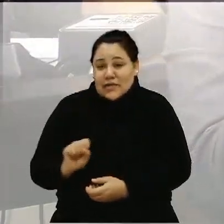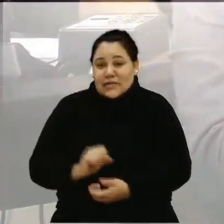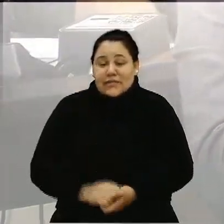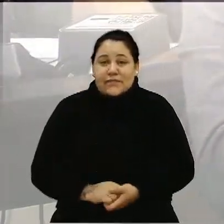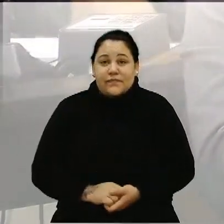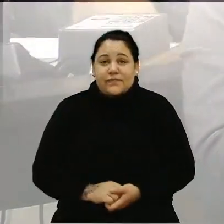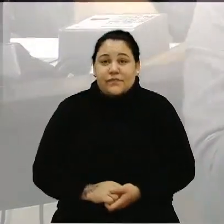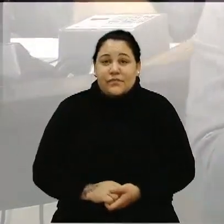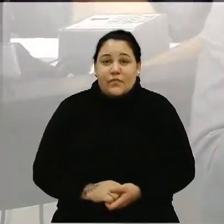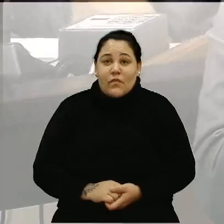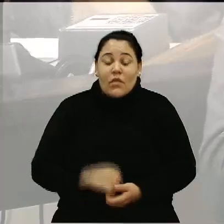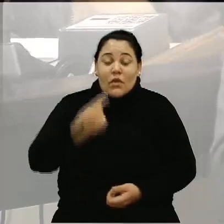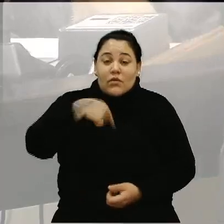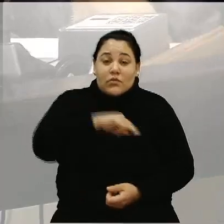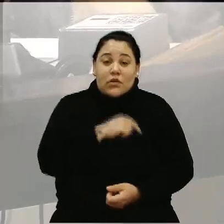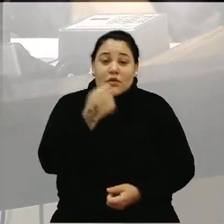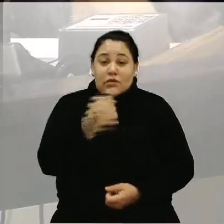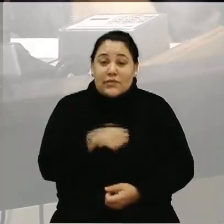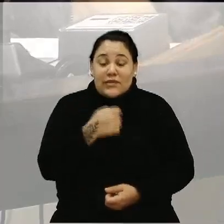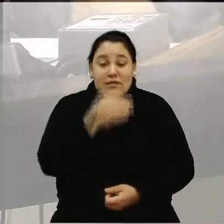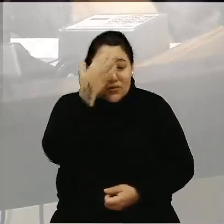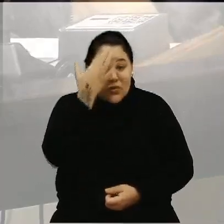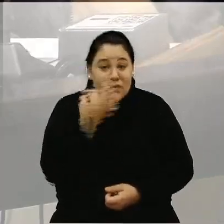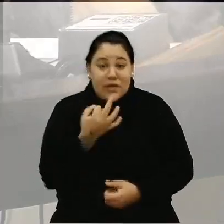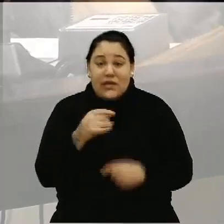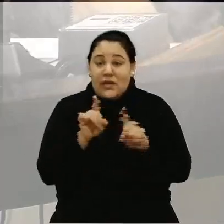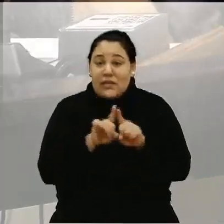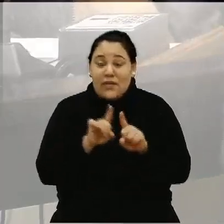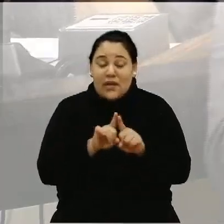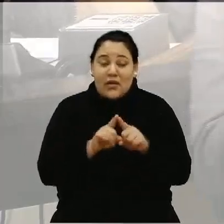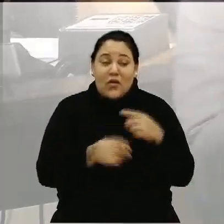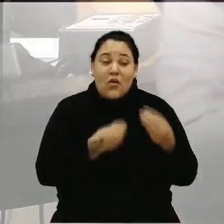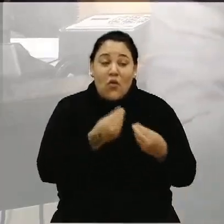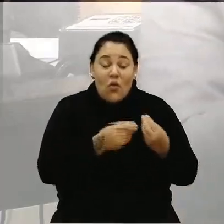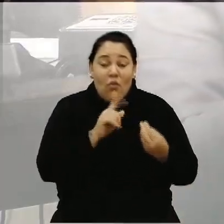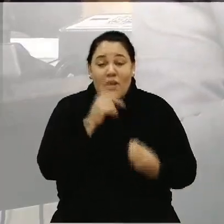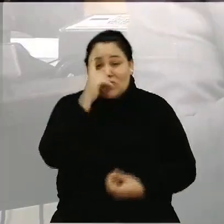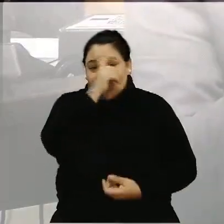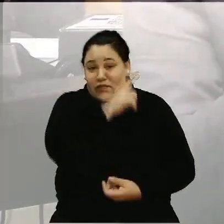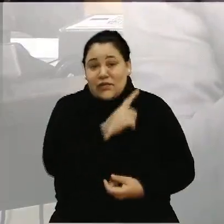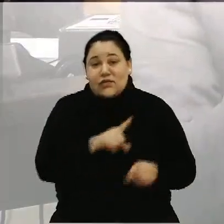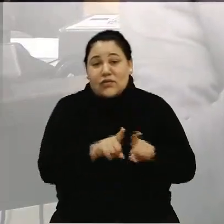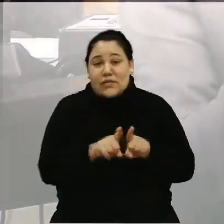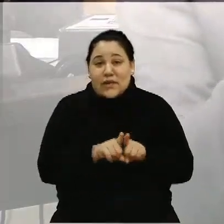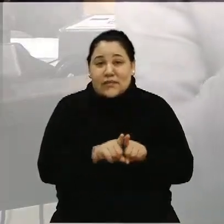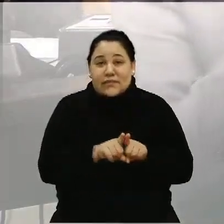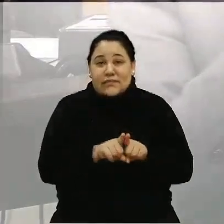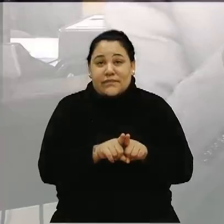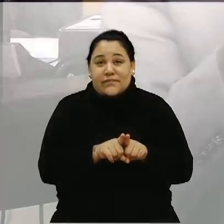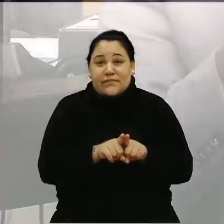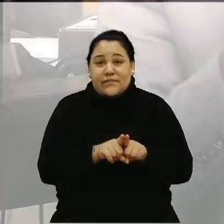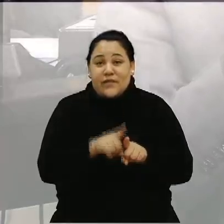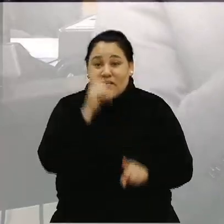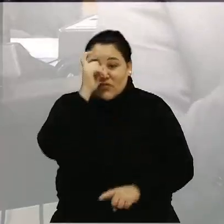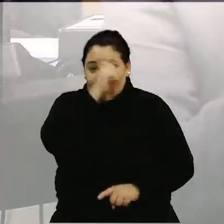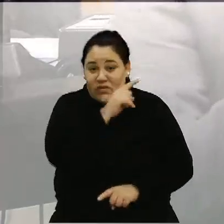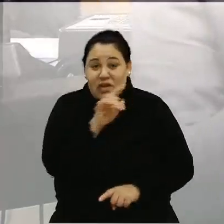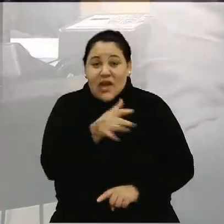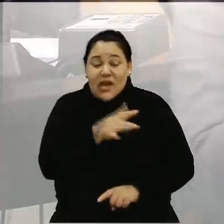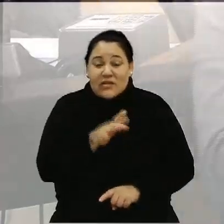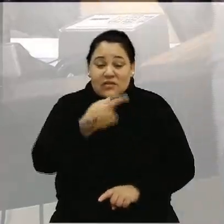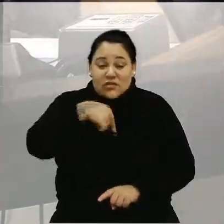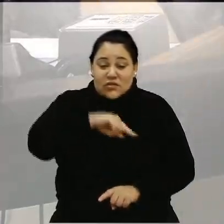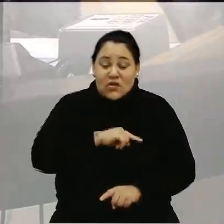Nós precisamos compreender o quanto é difícil às vezes a gente aqui